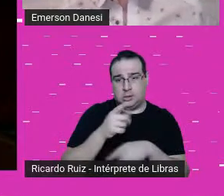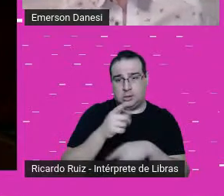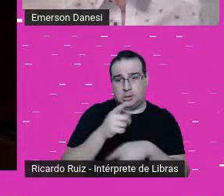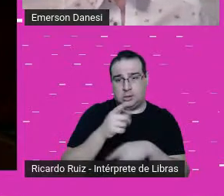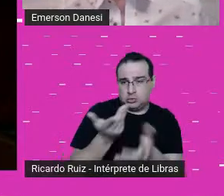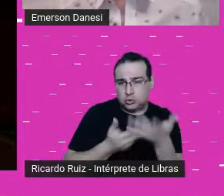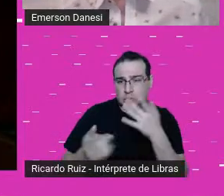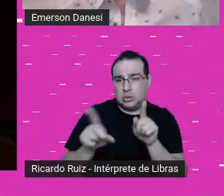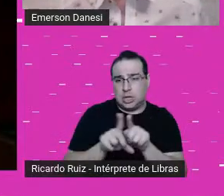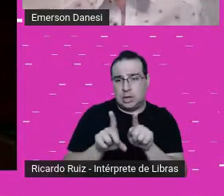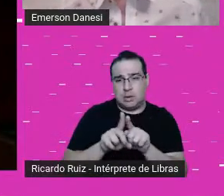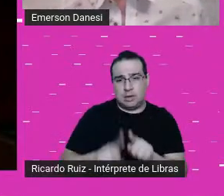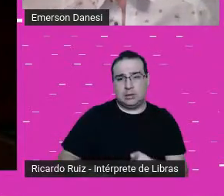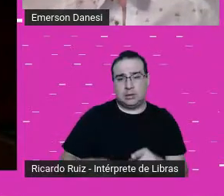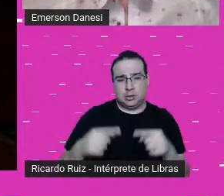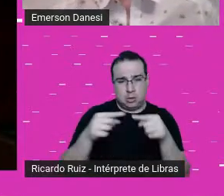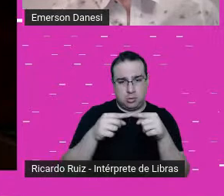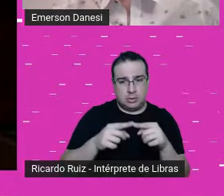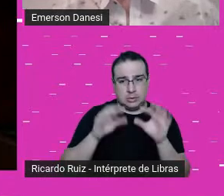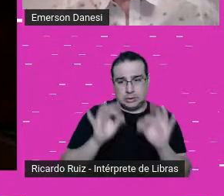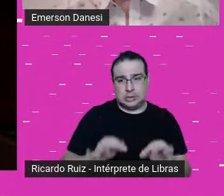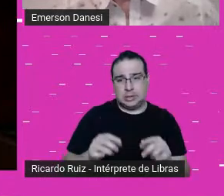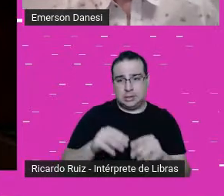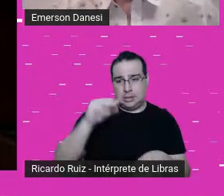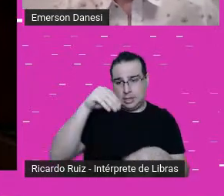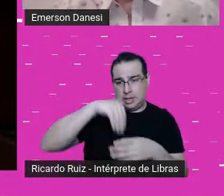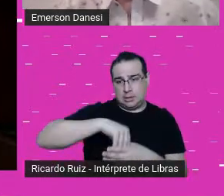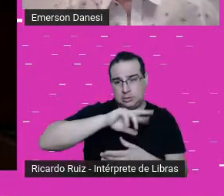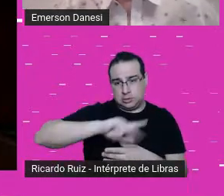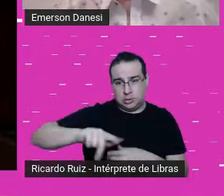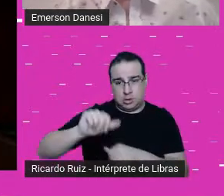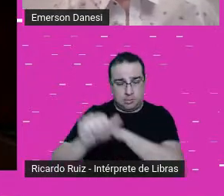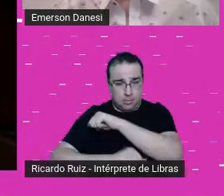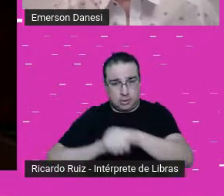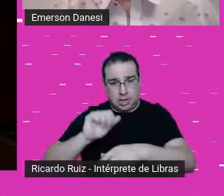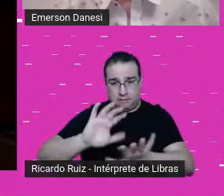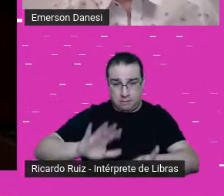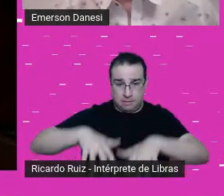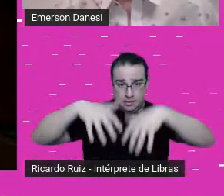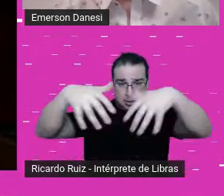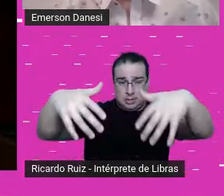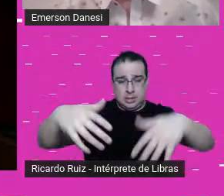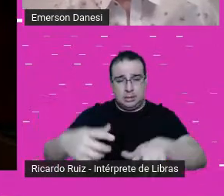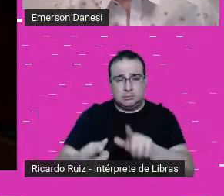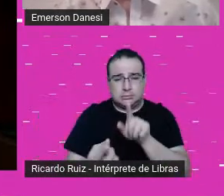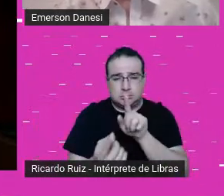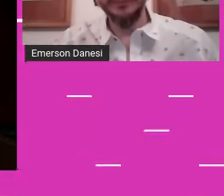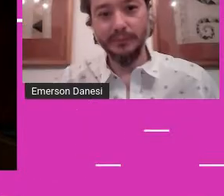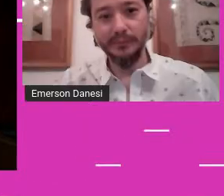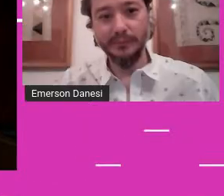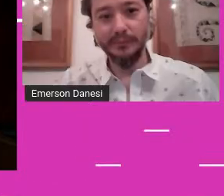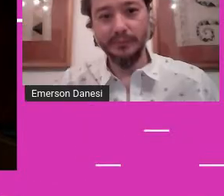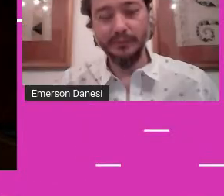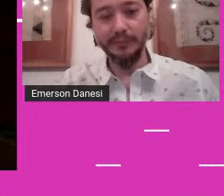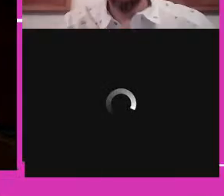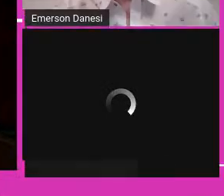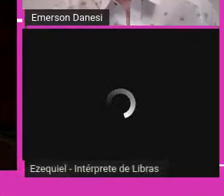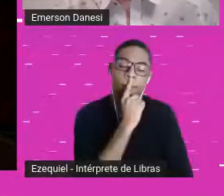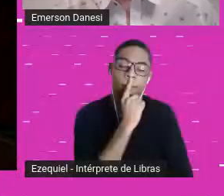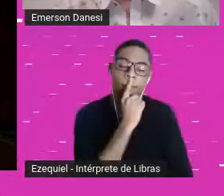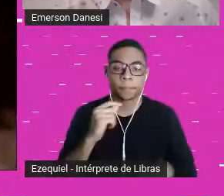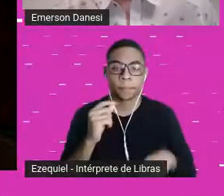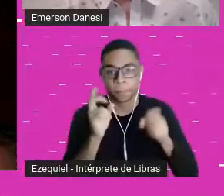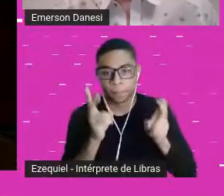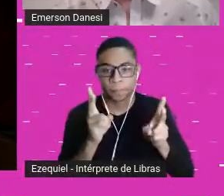muito precioso para ela estava ali dentro. Então, toda vez que ela abria, aquele baú saía,